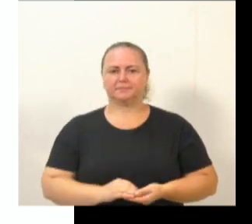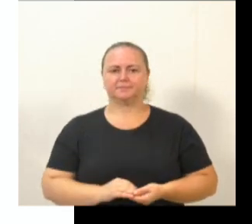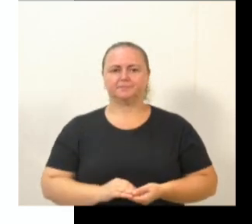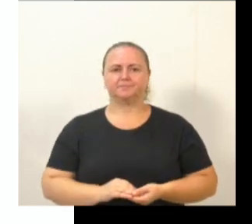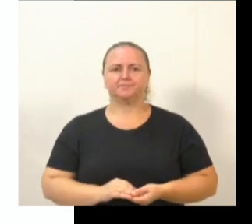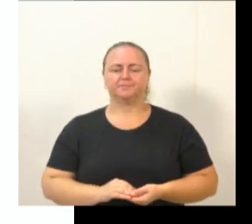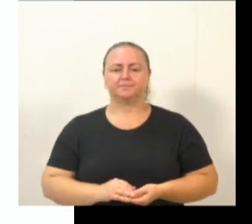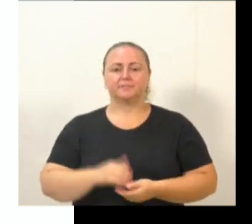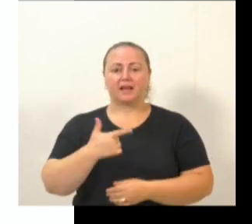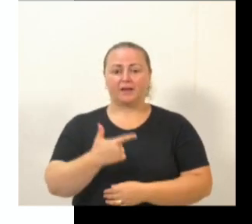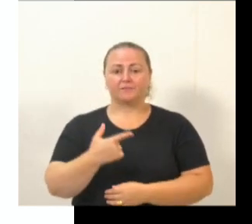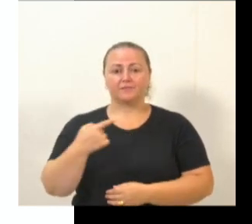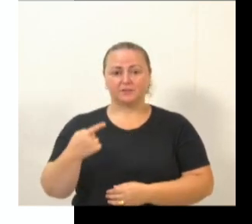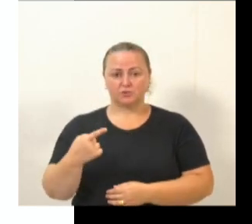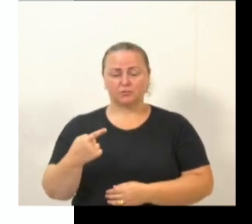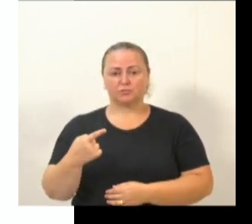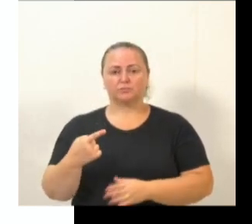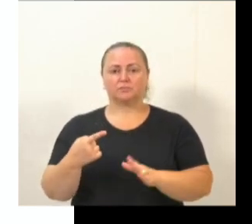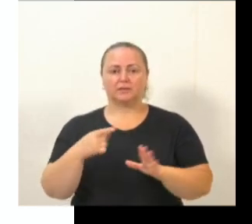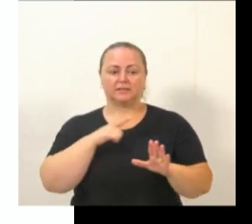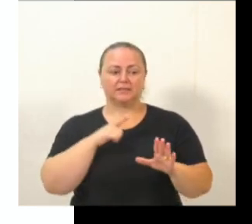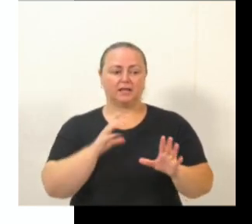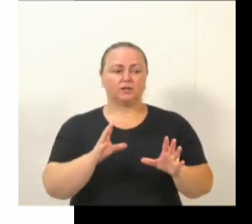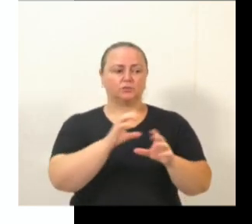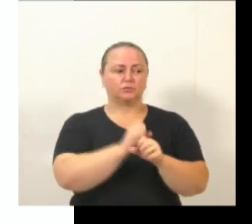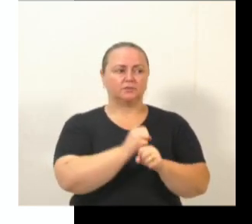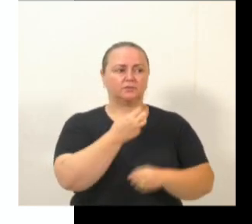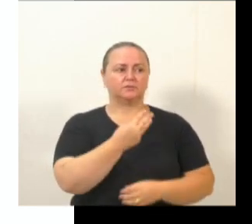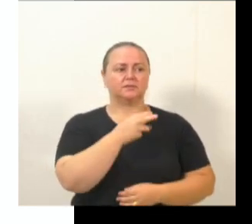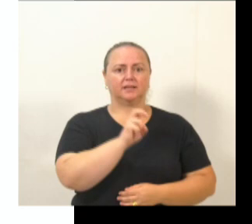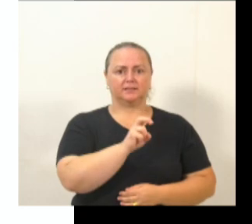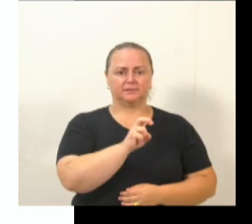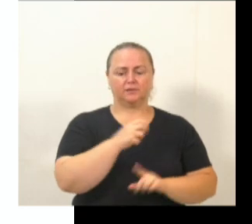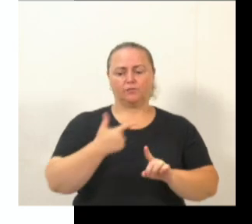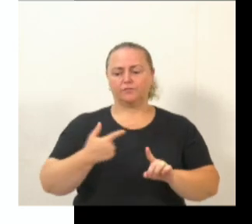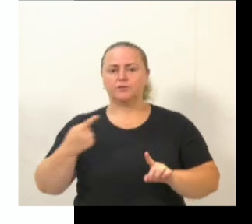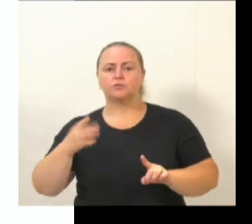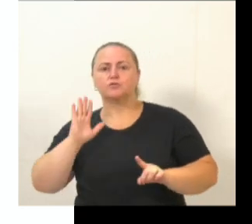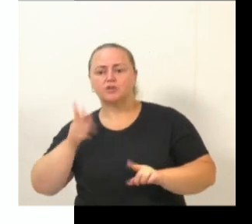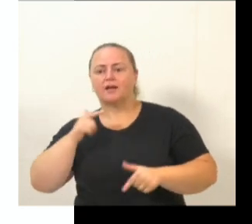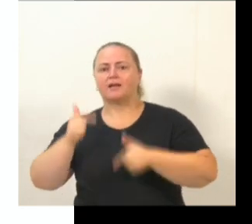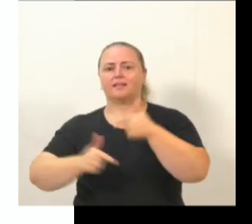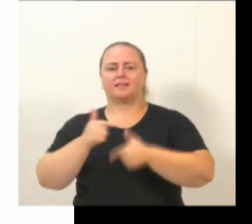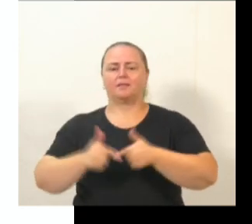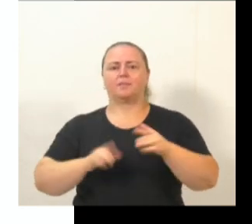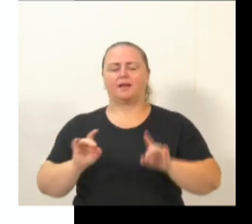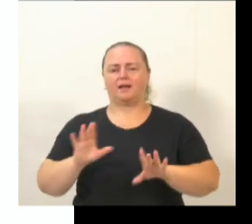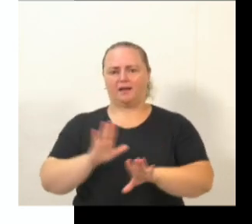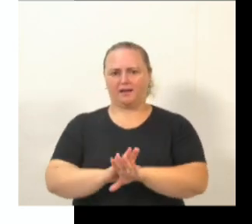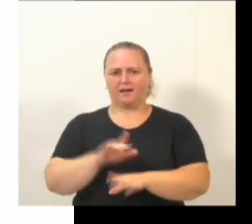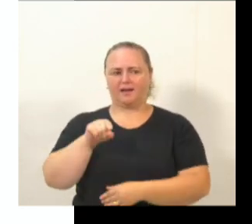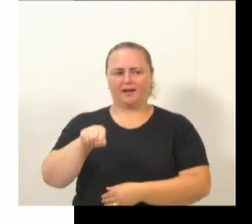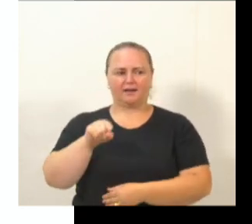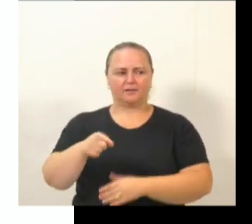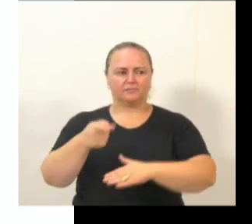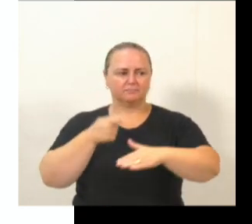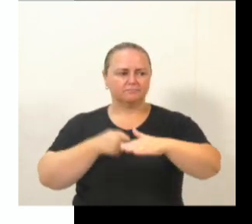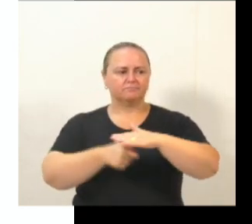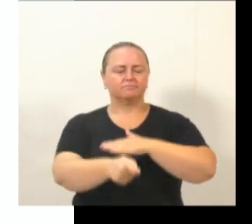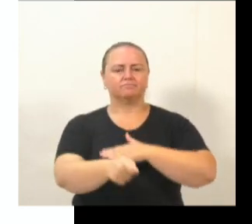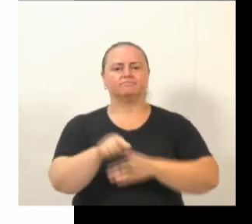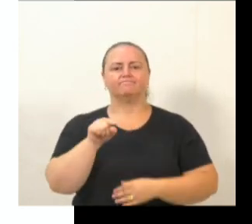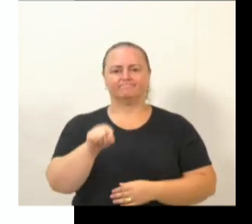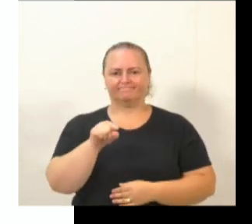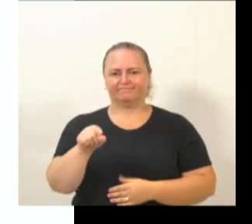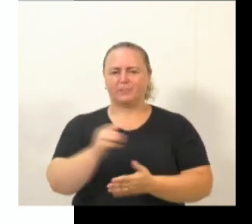21 dos 35 bairros da cidade já tem pelo menos uma parte de serviço prestado. Os investimentos são ininterruptos desde o